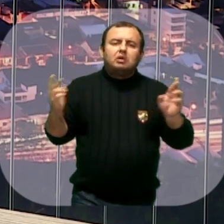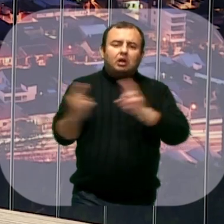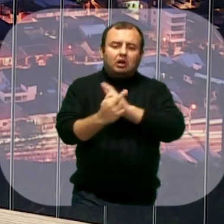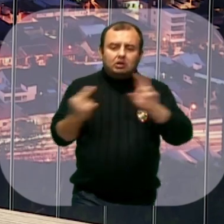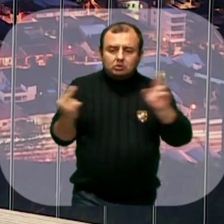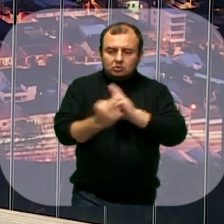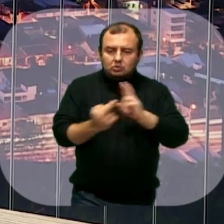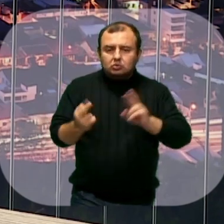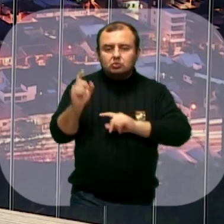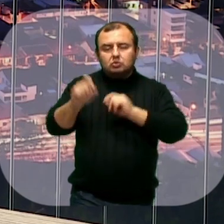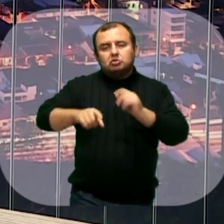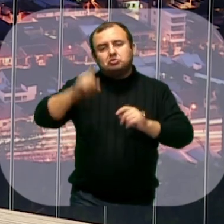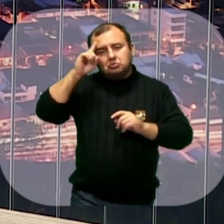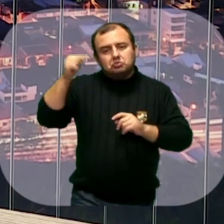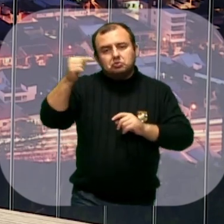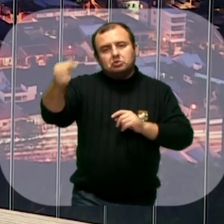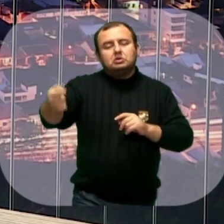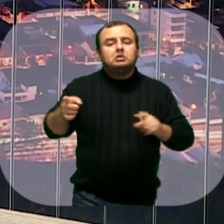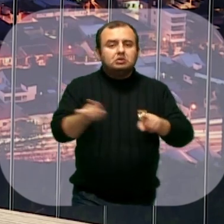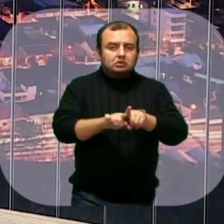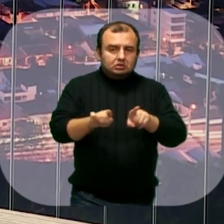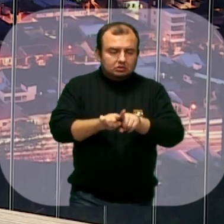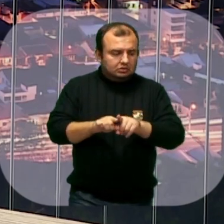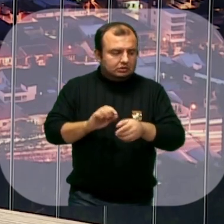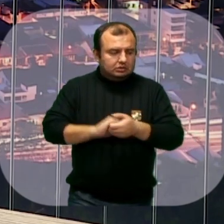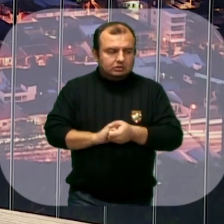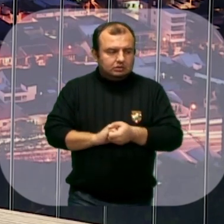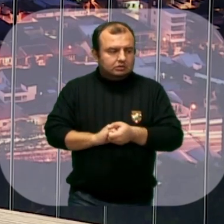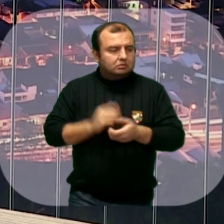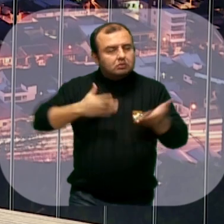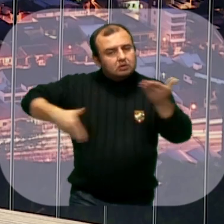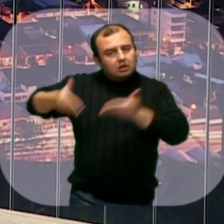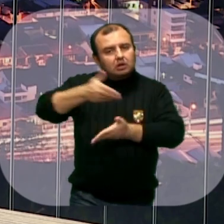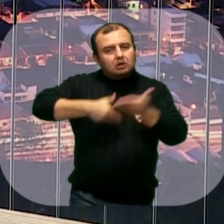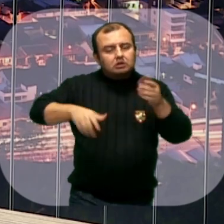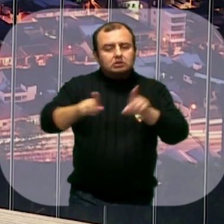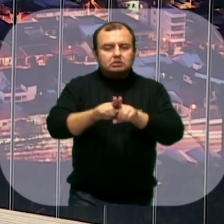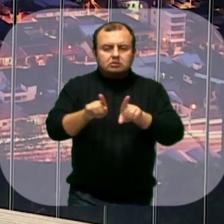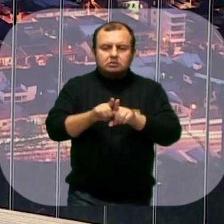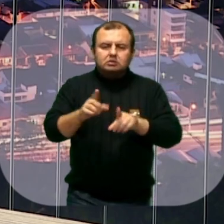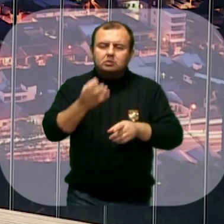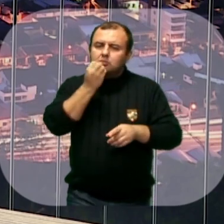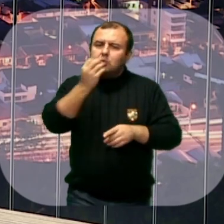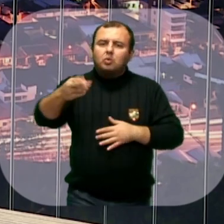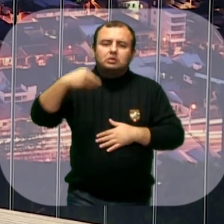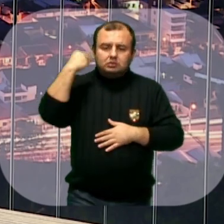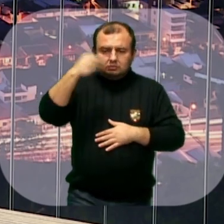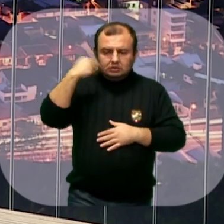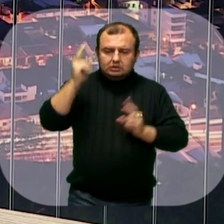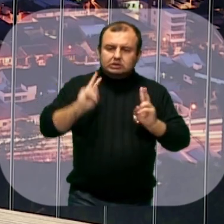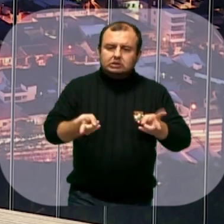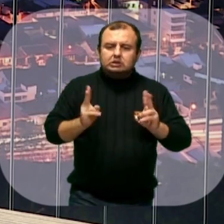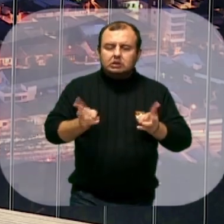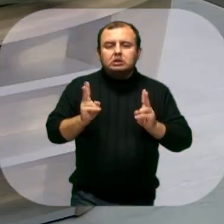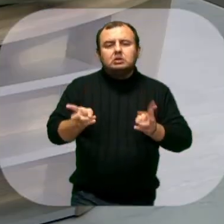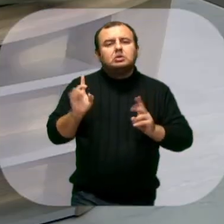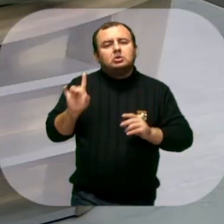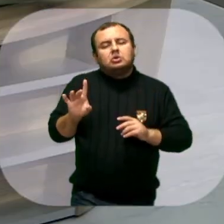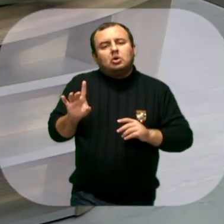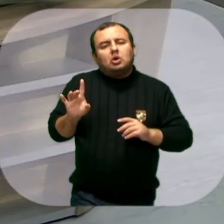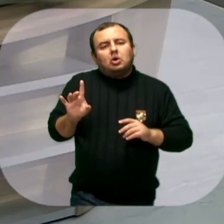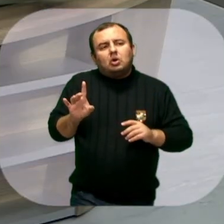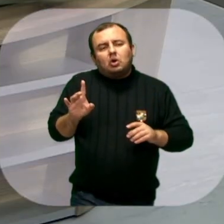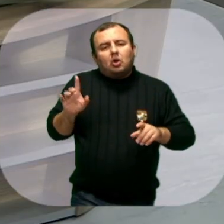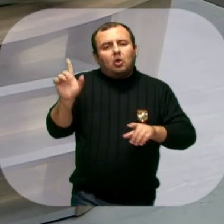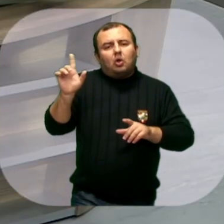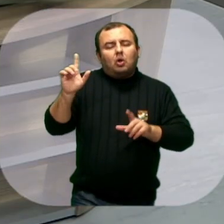com as coisas do dia a dia, que você pode interagir com aquilo e tirar boas experiências sempre, não apenas a questão